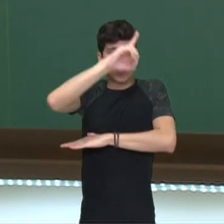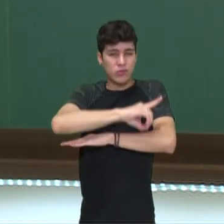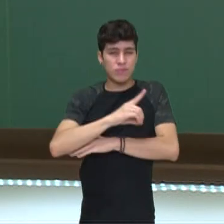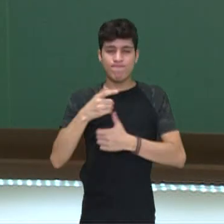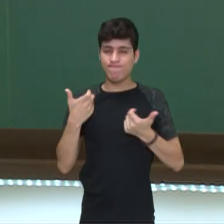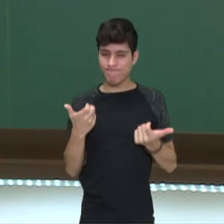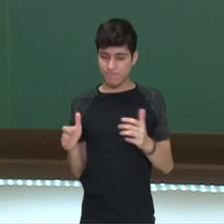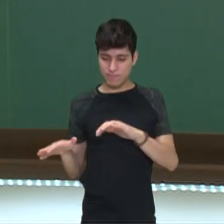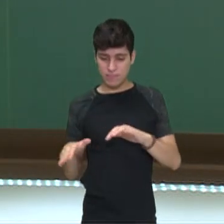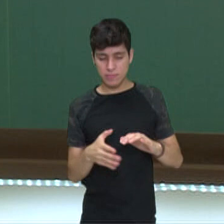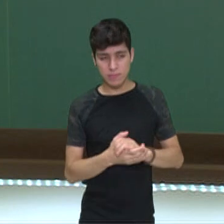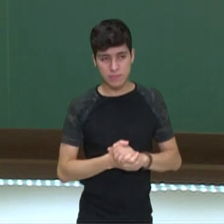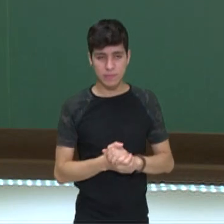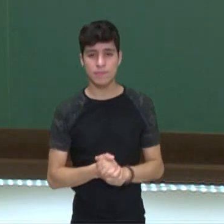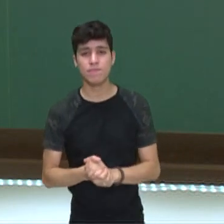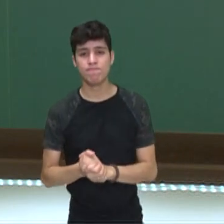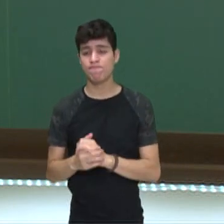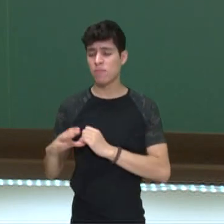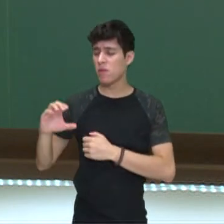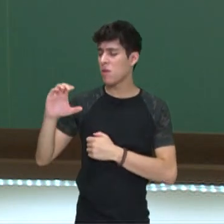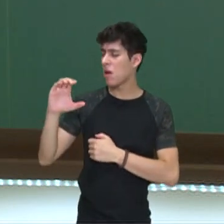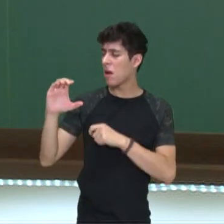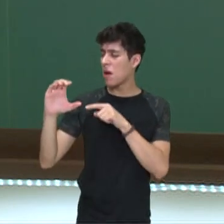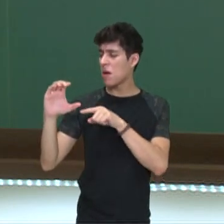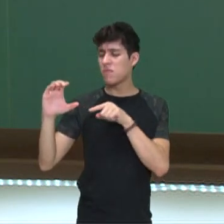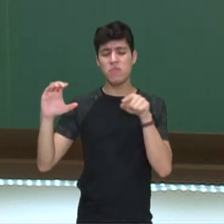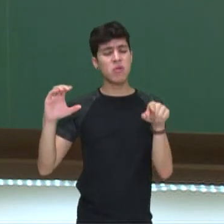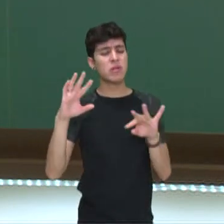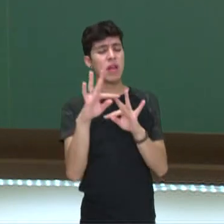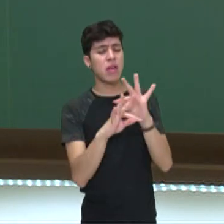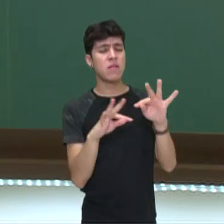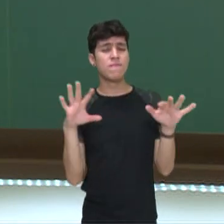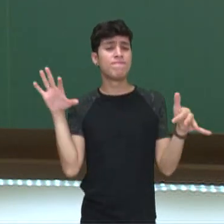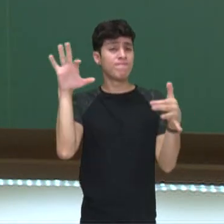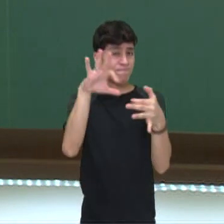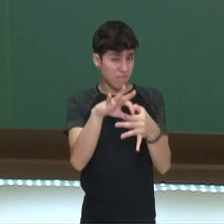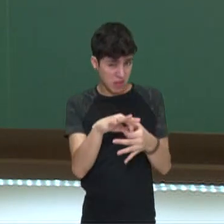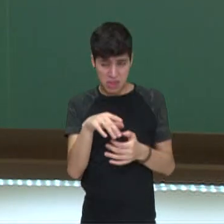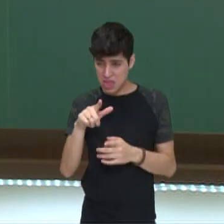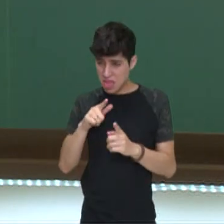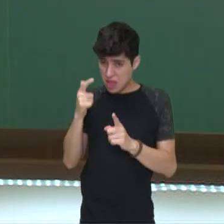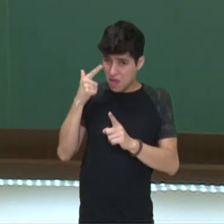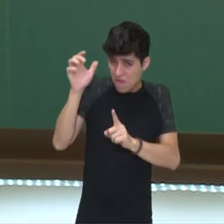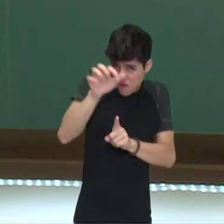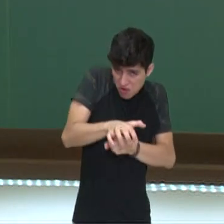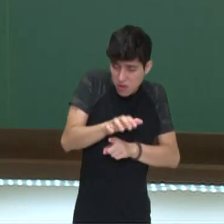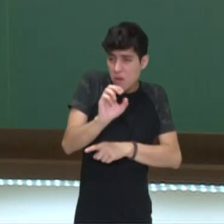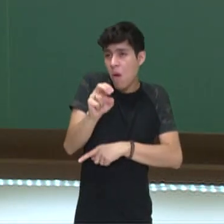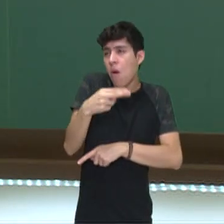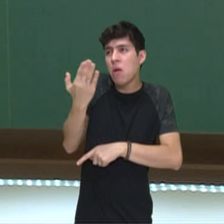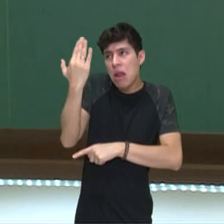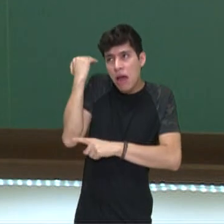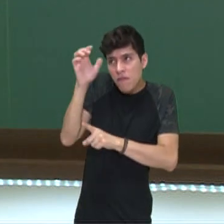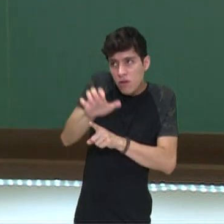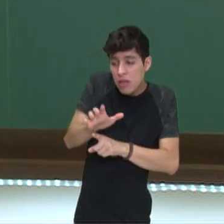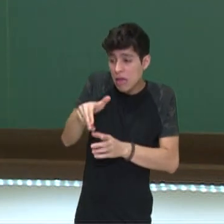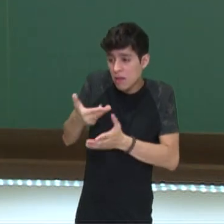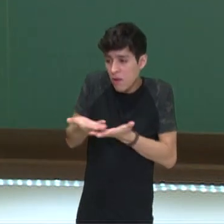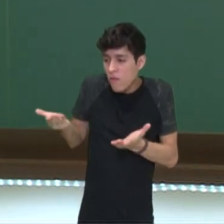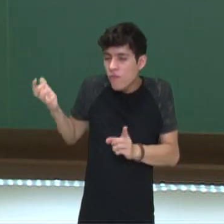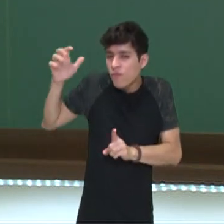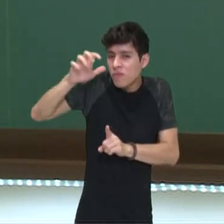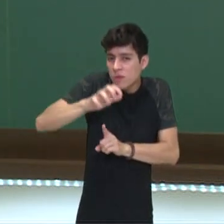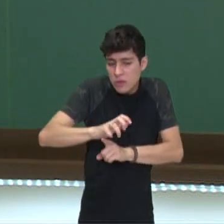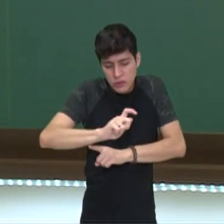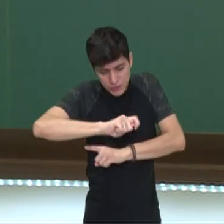o carbono na tecnologia? Será que o carbono influencia ou já influenciou, continua influenciando a